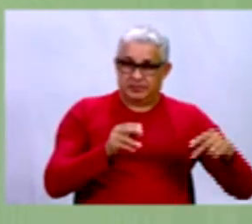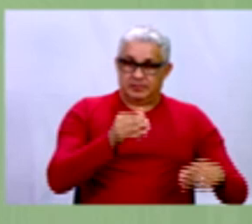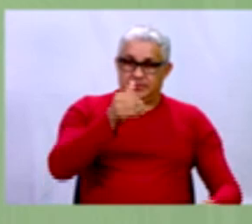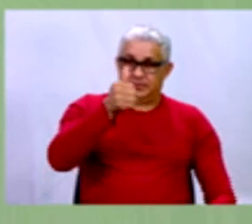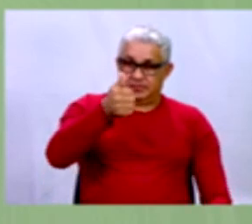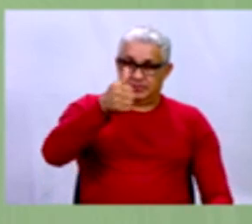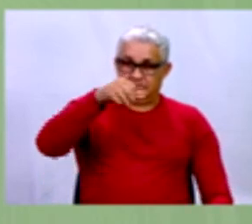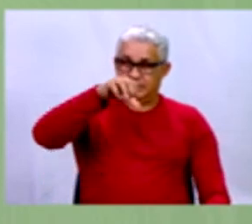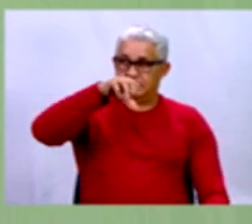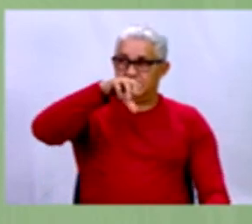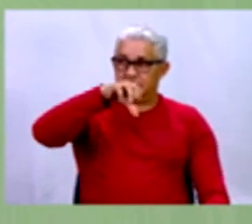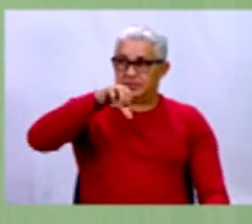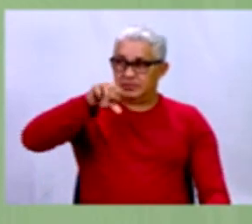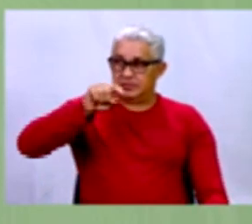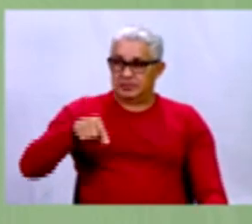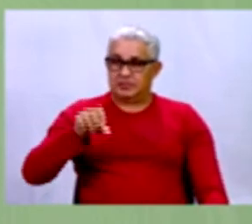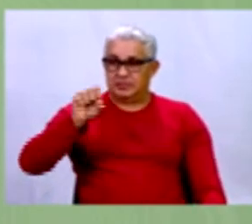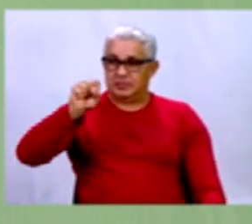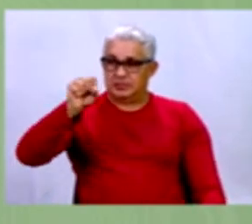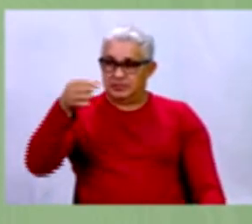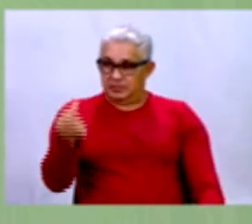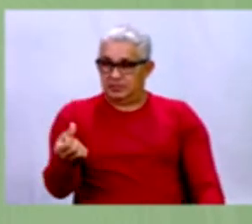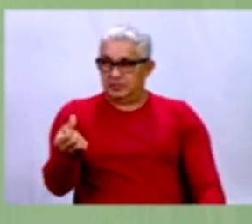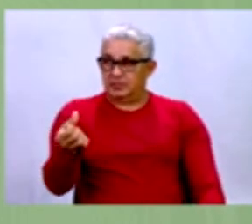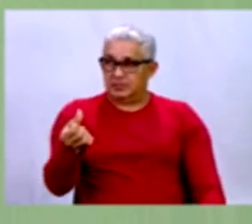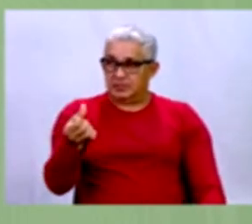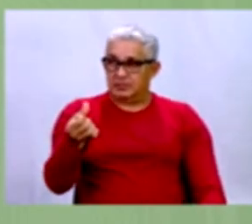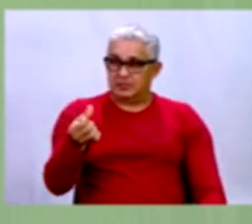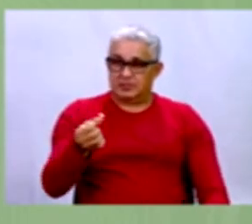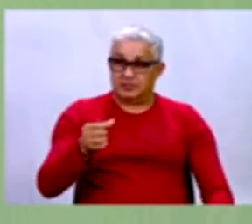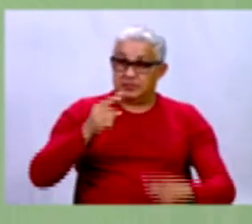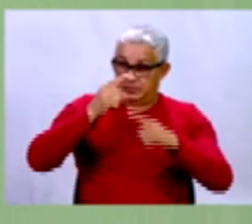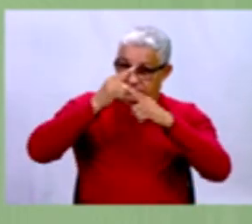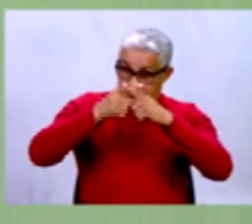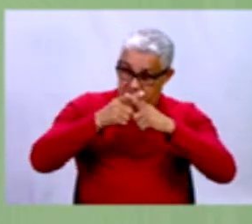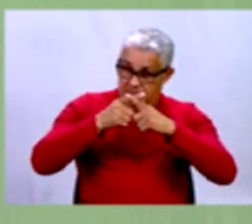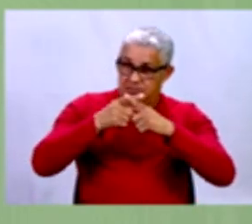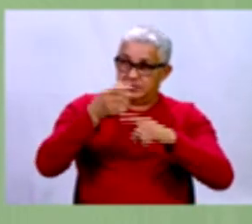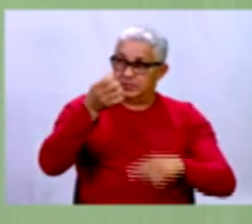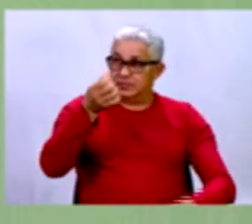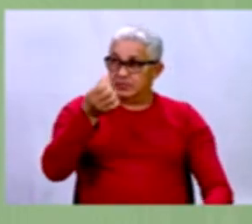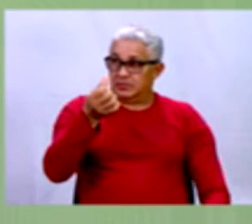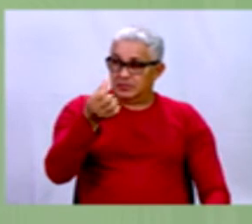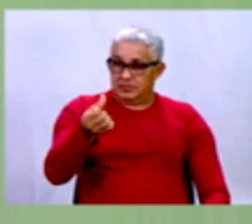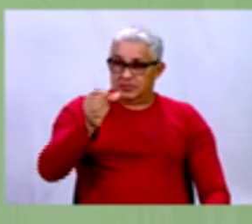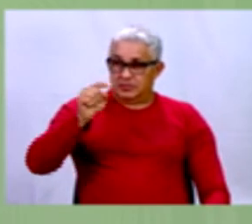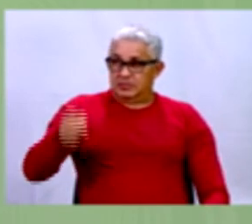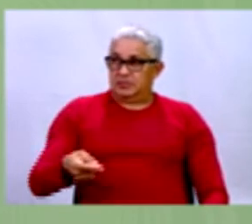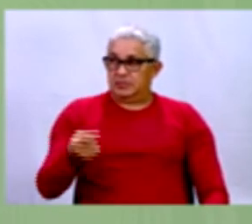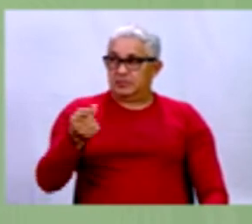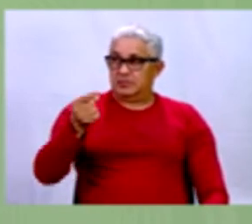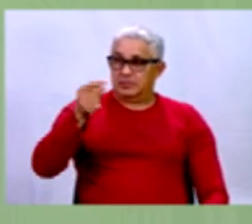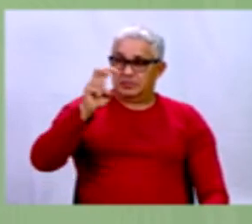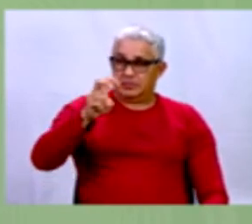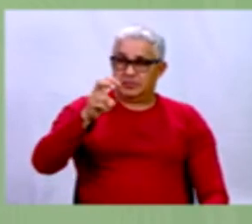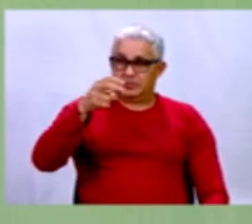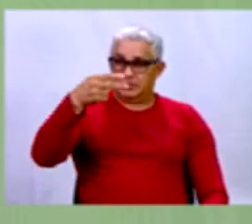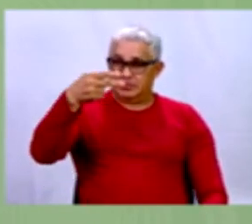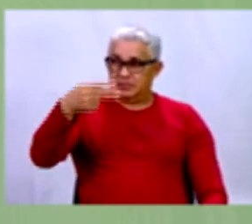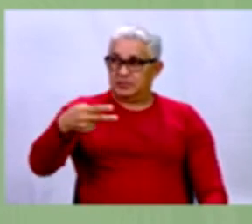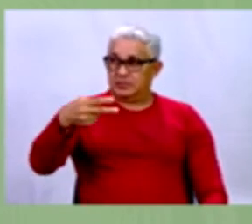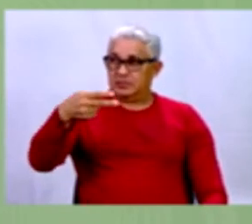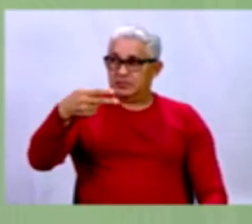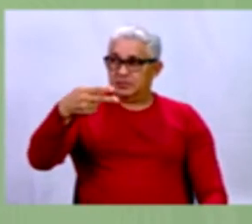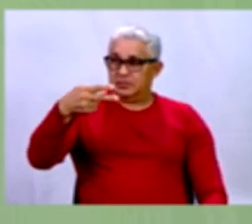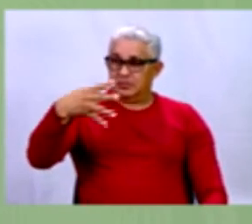que é o nosso valor das prestações, que é 199,86, está aqui, vezes o ANI que nós encontramos agora. Então, vai